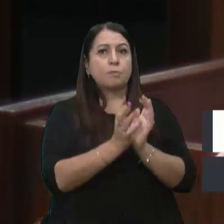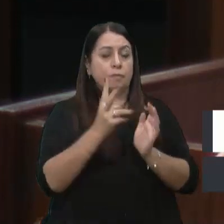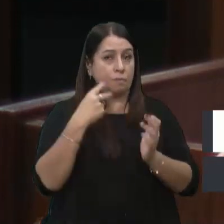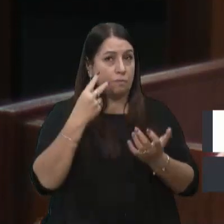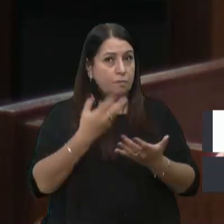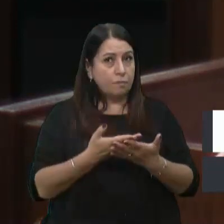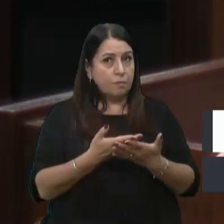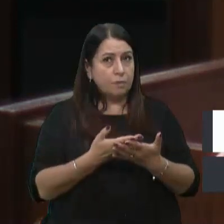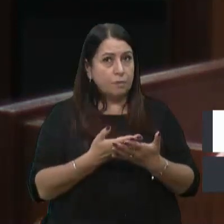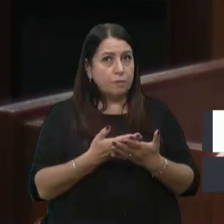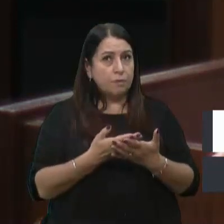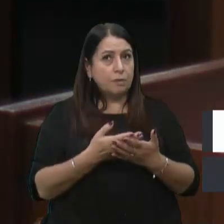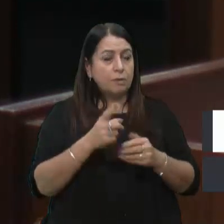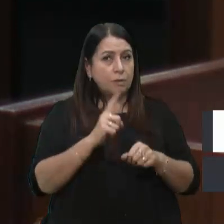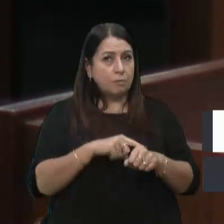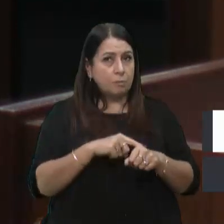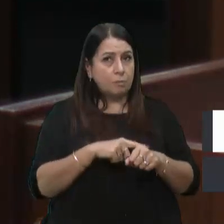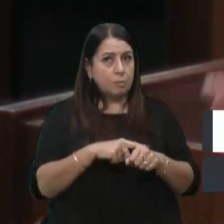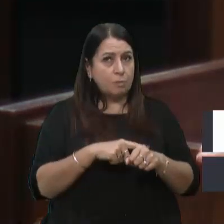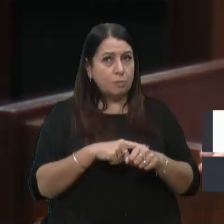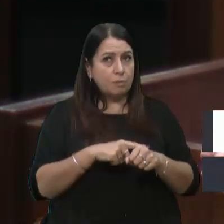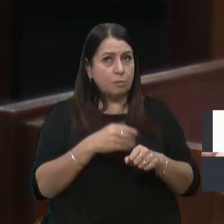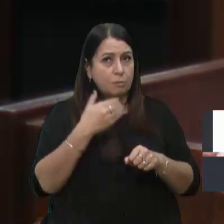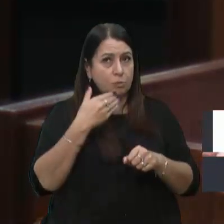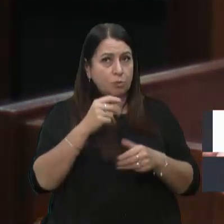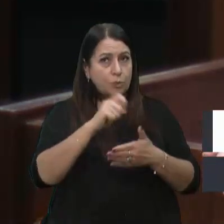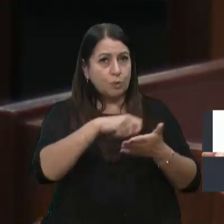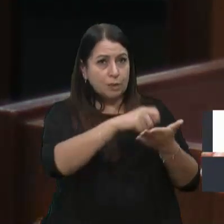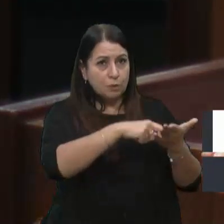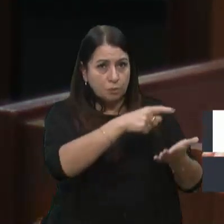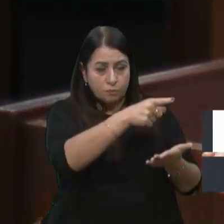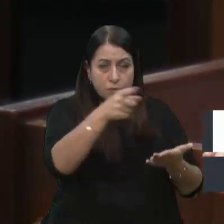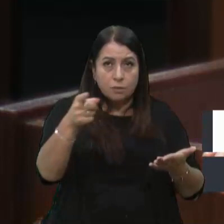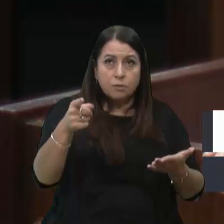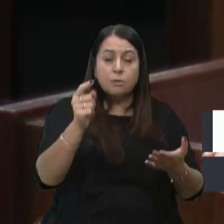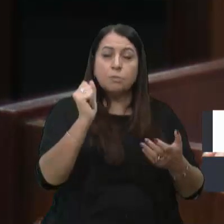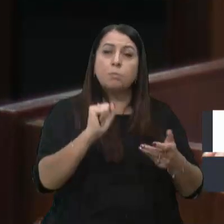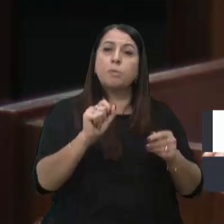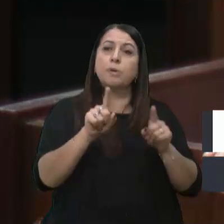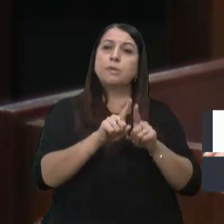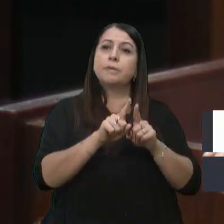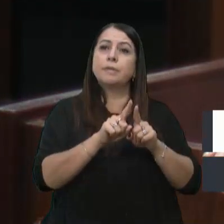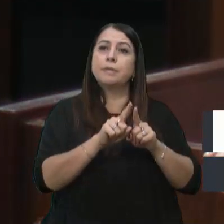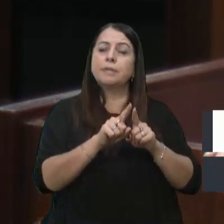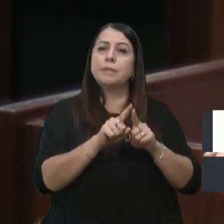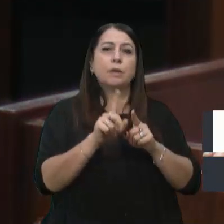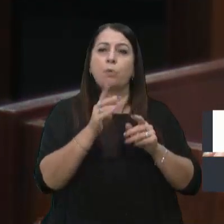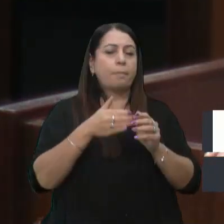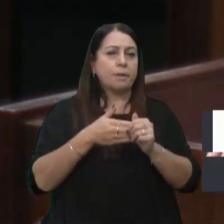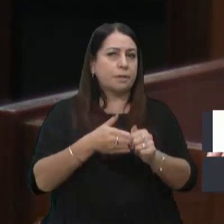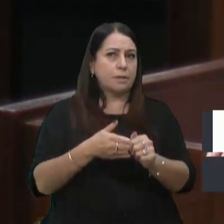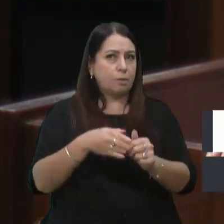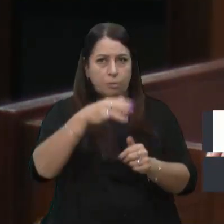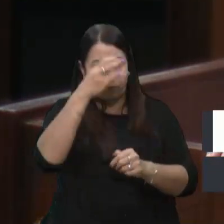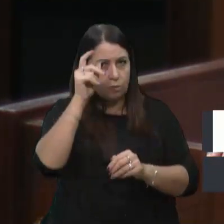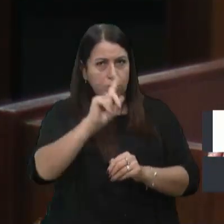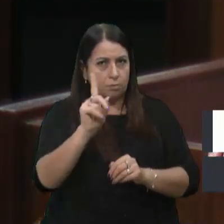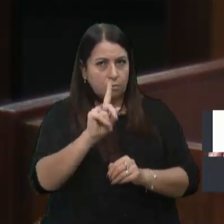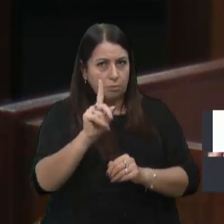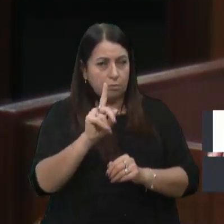um momento que eu passarei com pedindo a assinatura de vocês para que a gente possa não é nenhuma perseguição a prefeitura